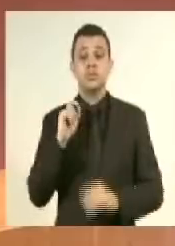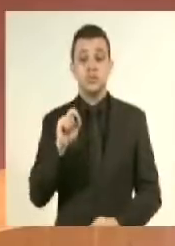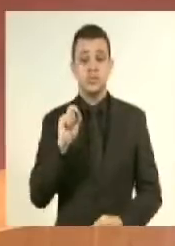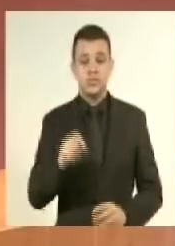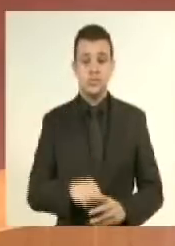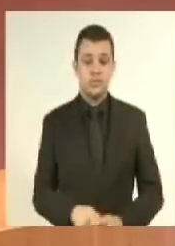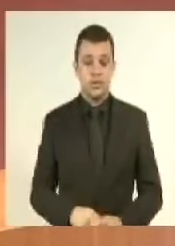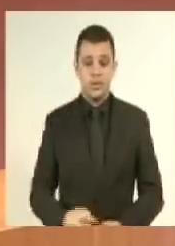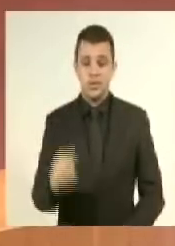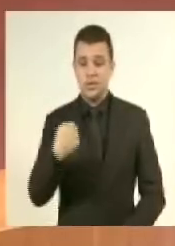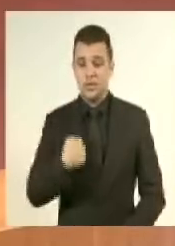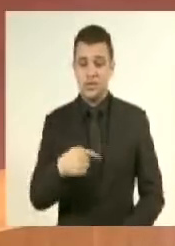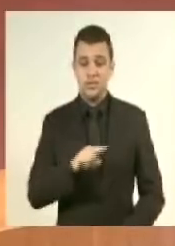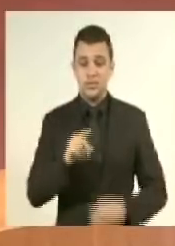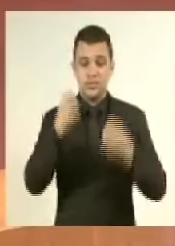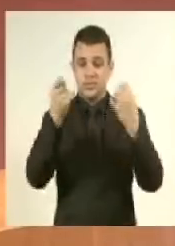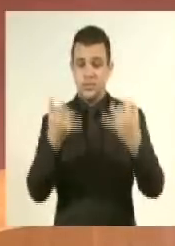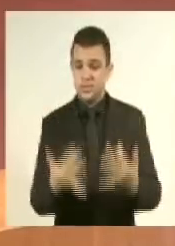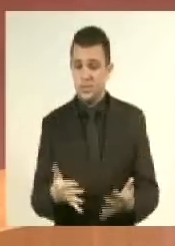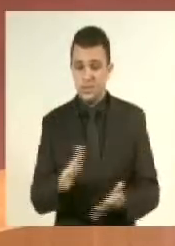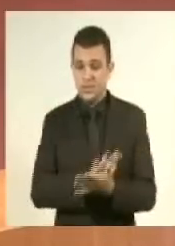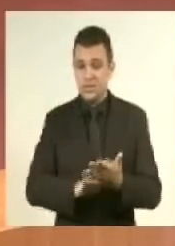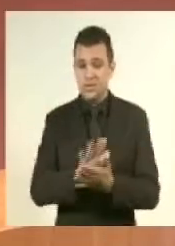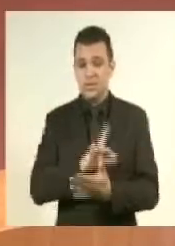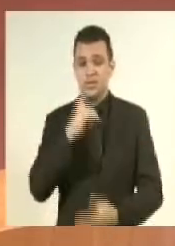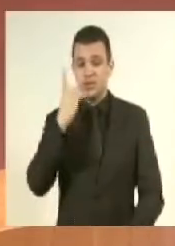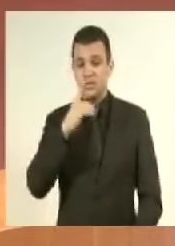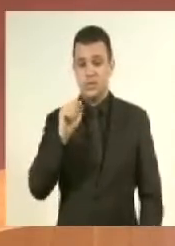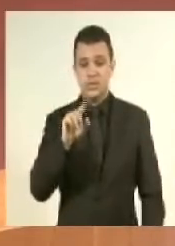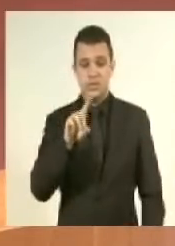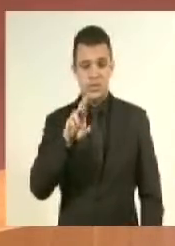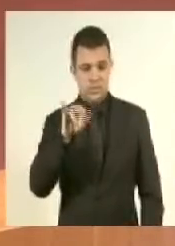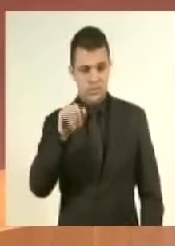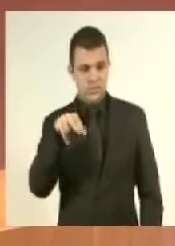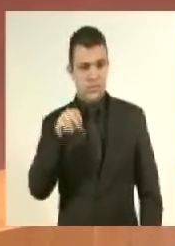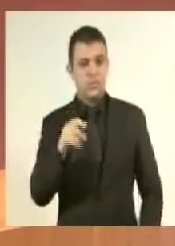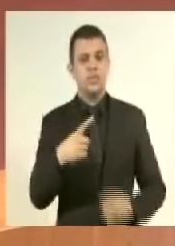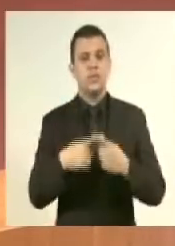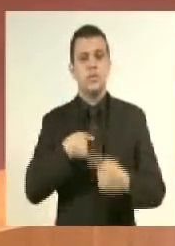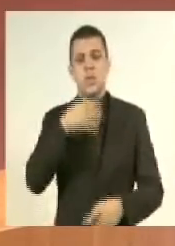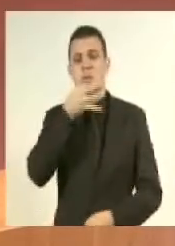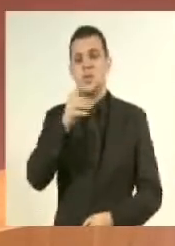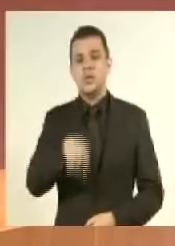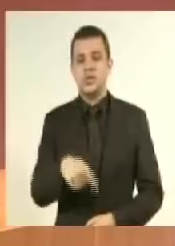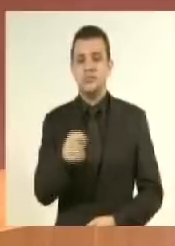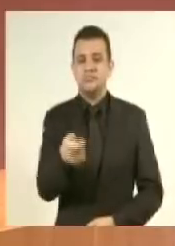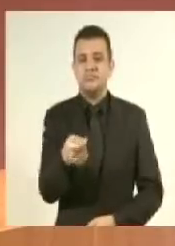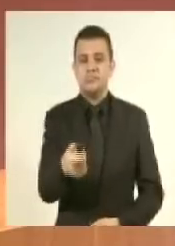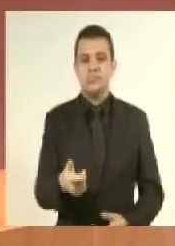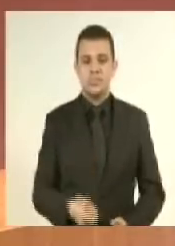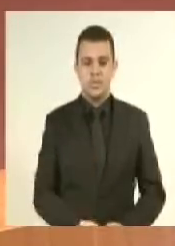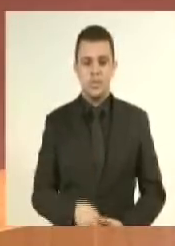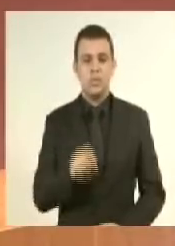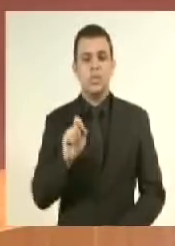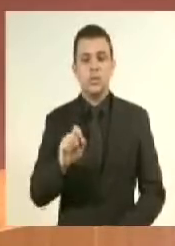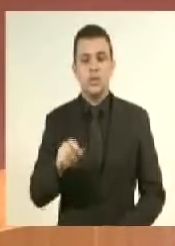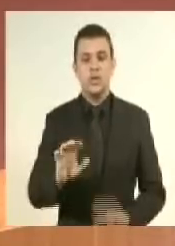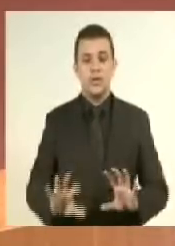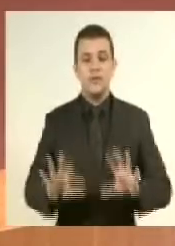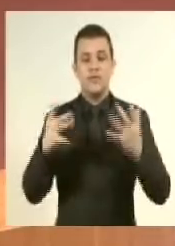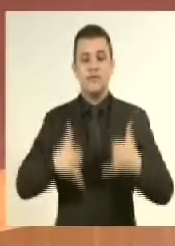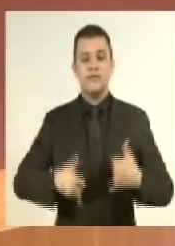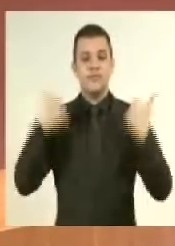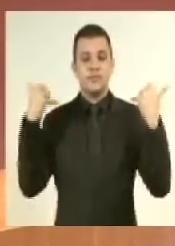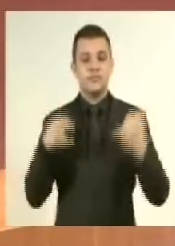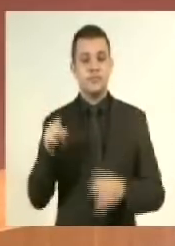não ia, deputado Adriano, nem falar sobre isso, porque eu acho uma coisa tão pequena, sobre a festa de aniversário do governador. Acho